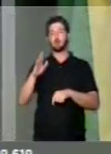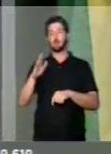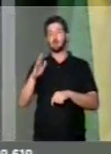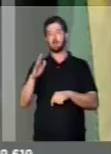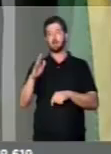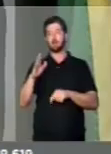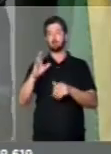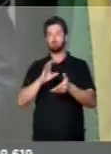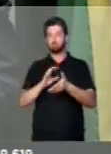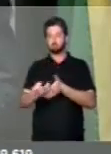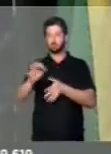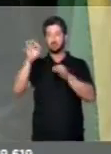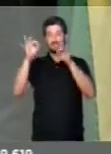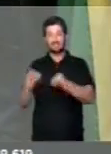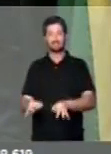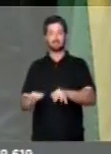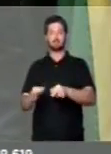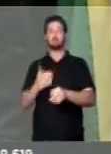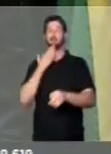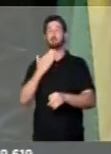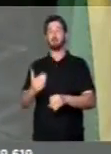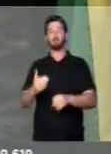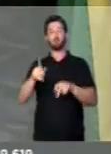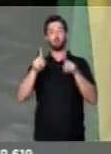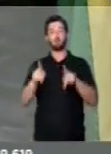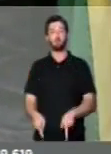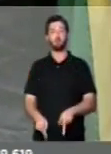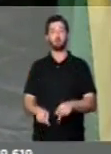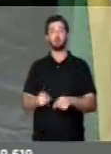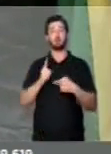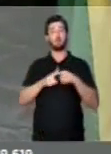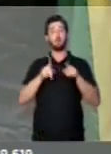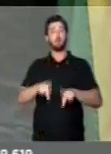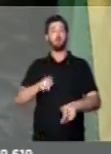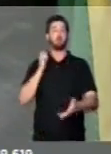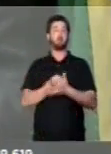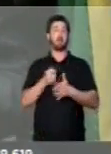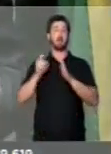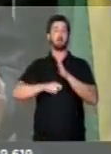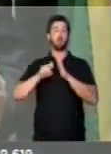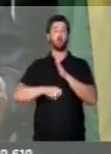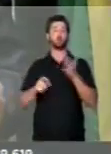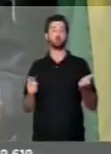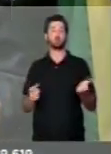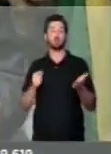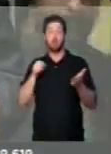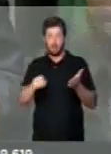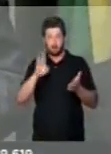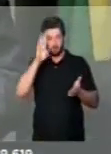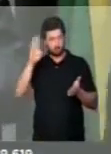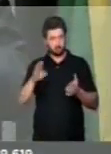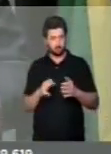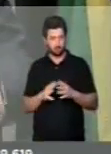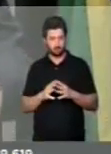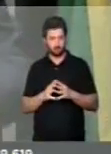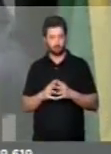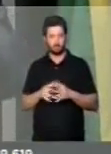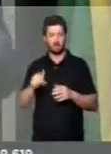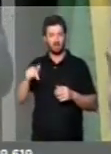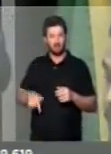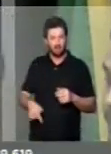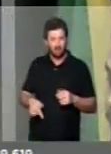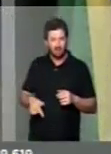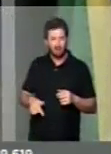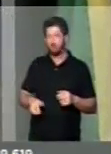devidamente aplicado em benefício dos cidadãos que pagam seus impostos. Esse é o grande sentido. Não se trata aqui de